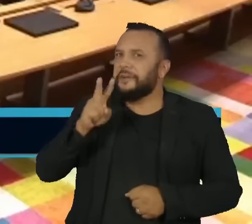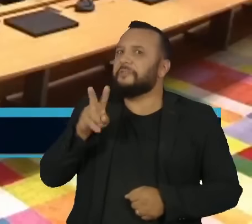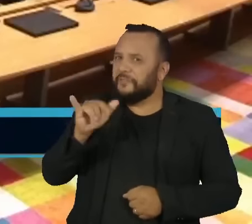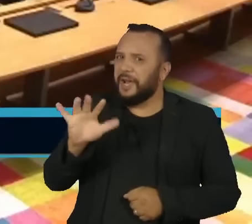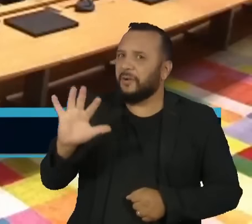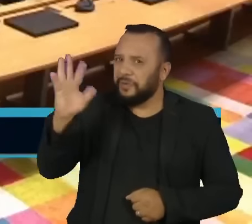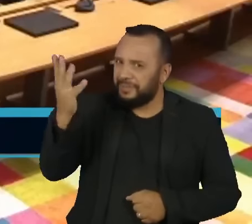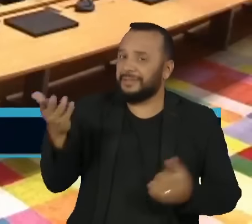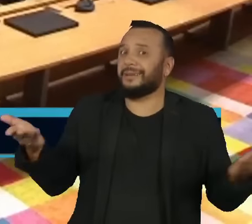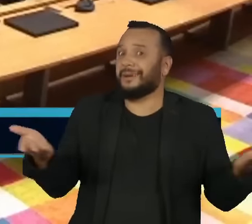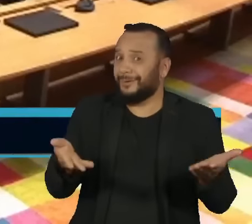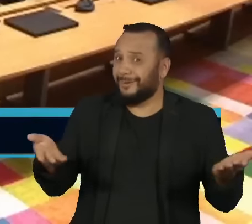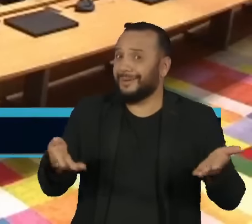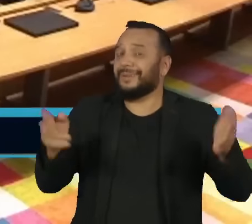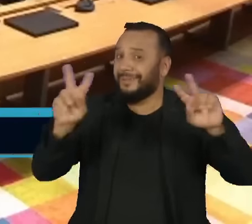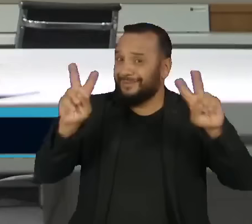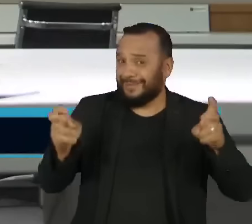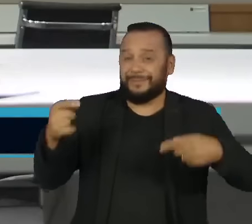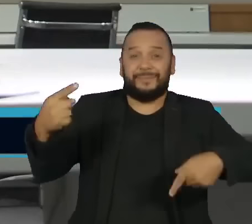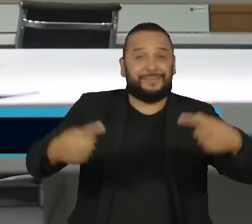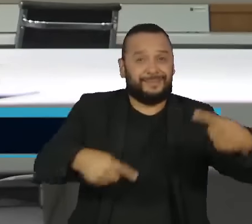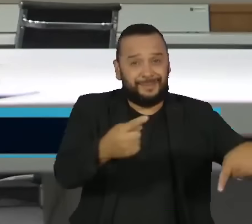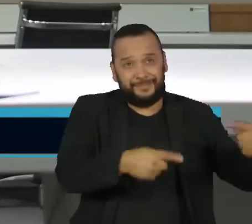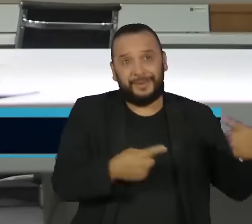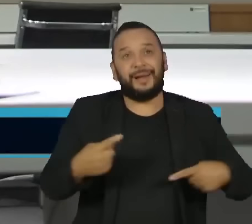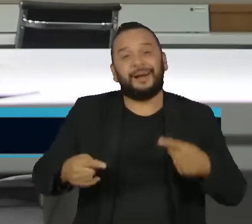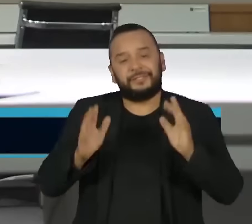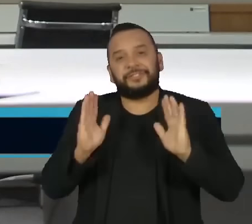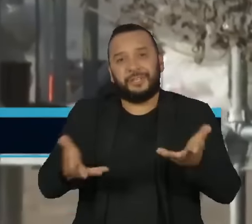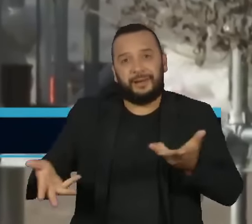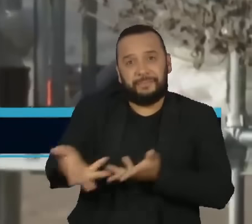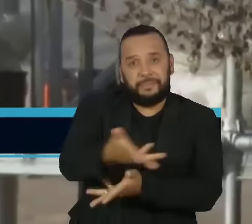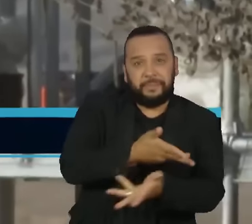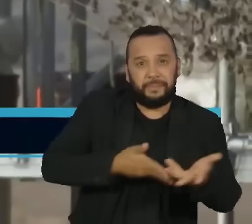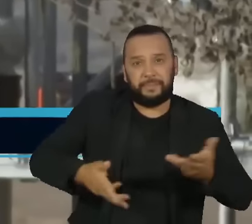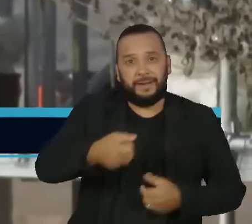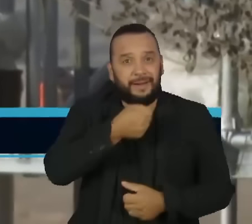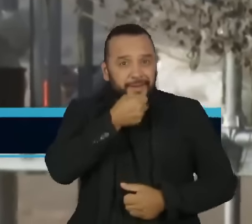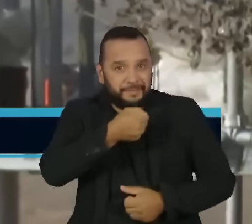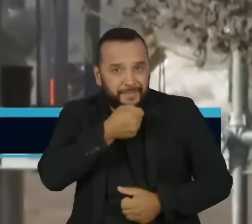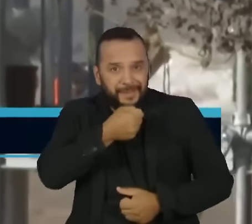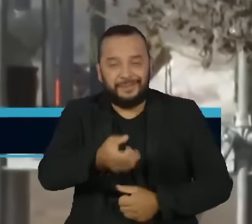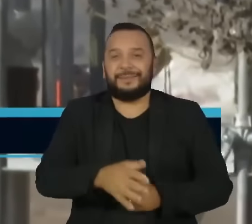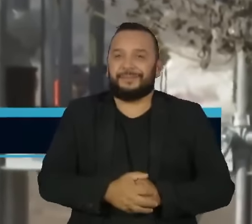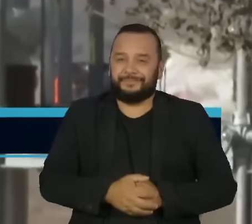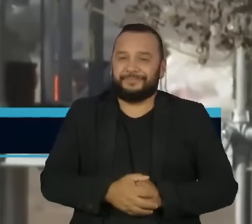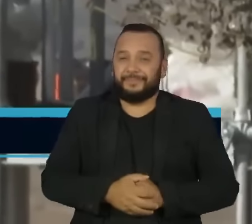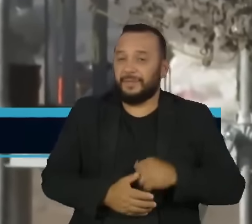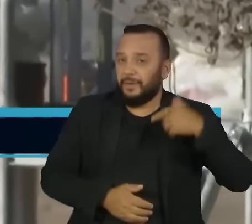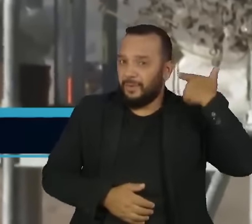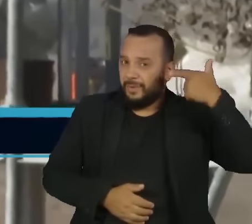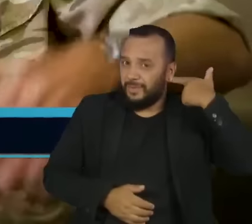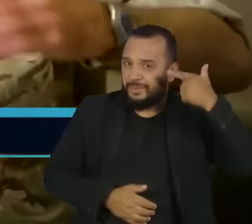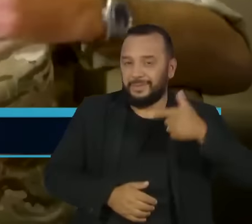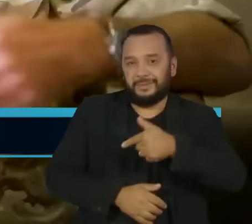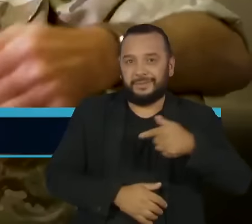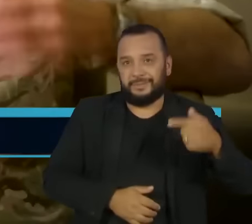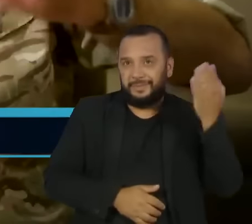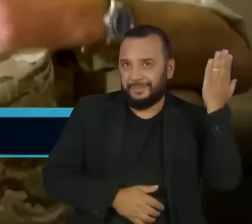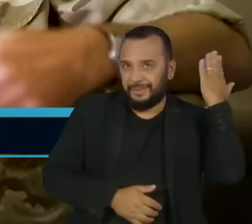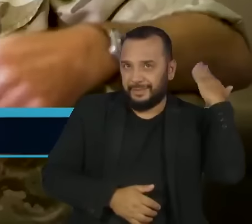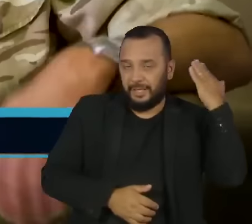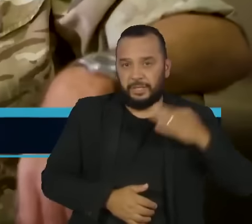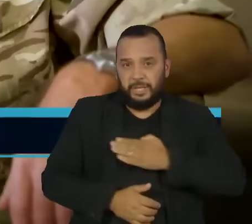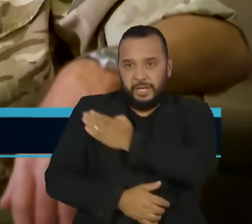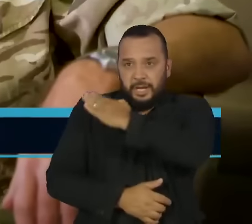ser tema de debate nos meios políticos, diplomáticos e na imprensa. Em Londres, na semana passada, o comandante